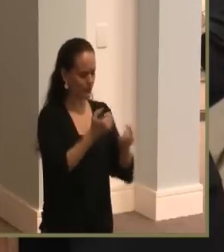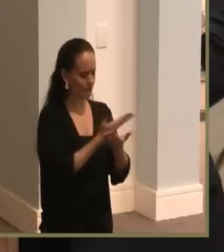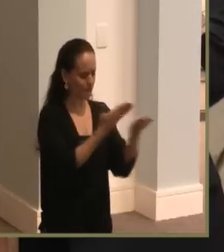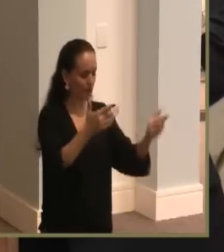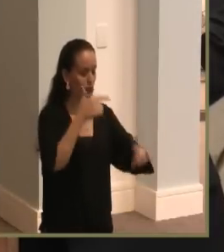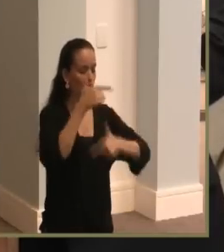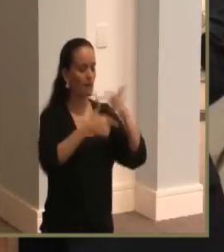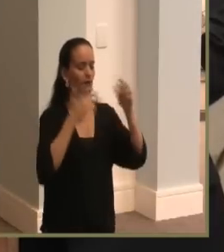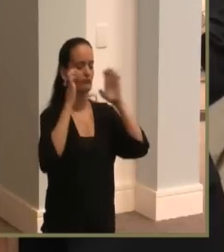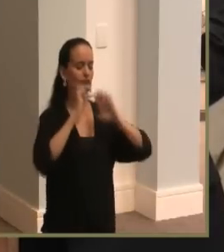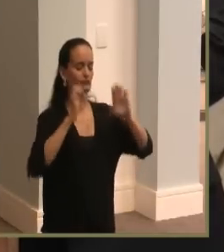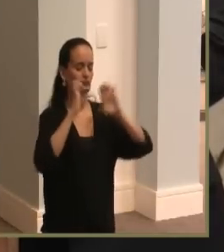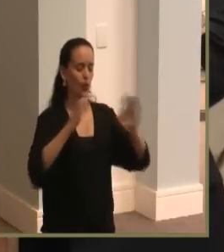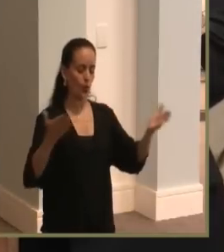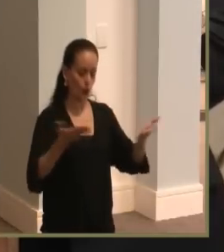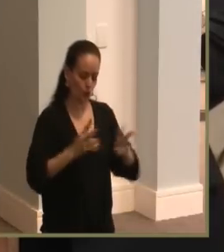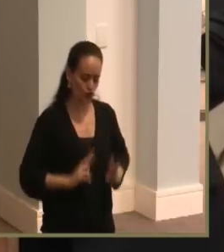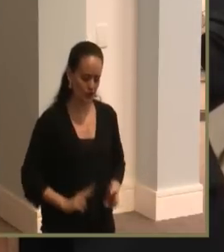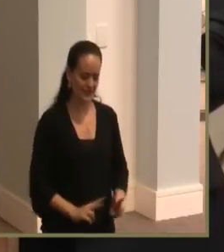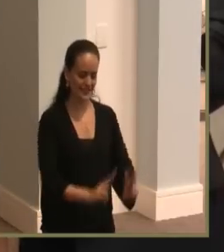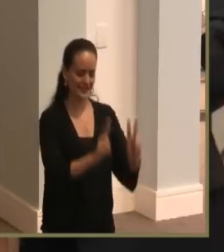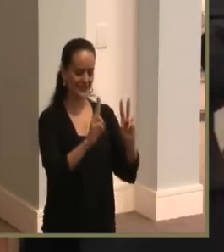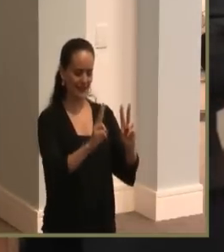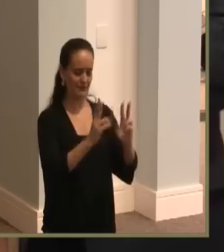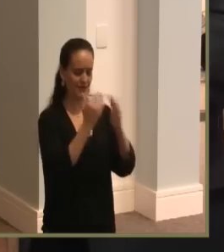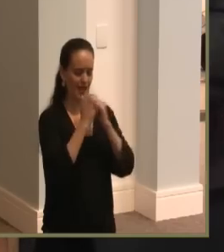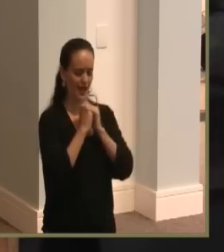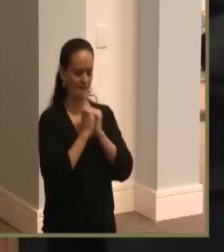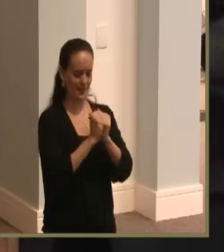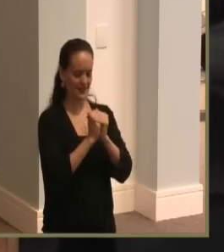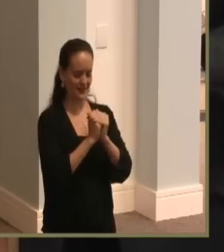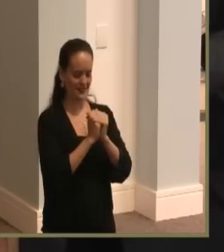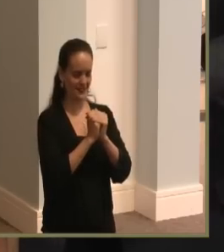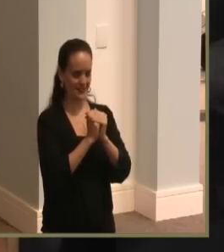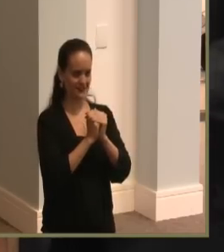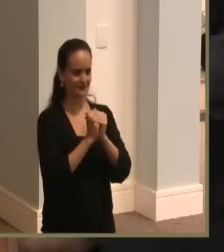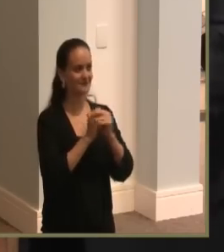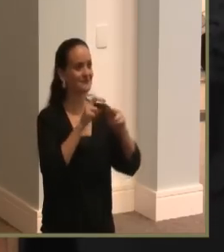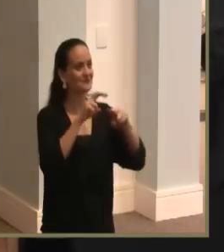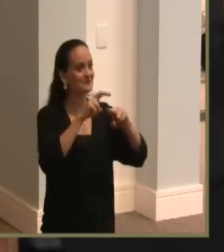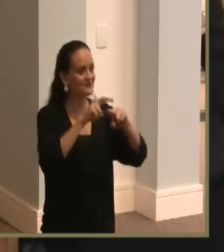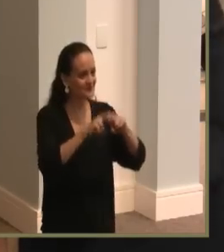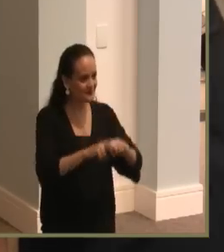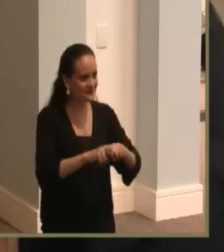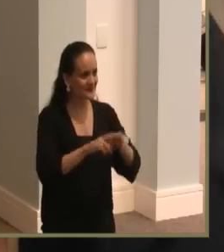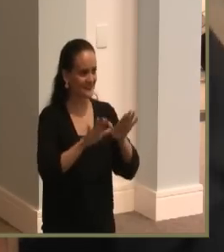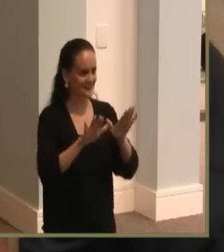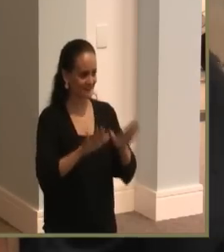missionária, hoje e para todo sempre. Amém. Podeis assentar.